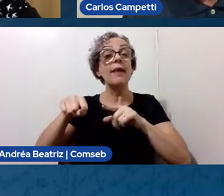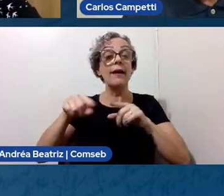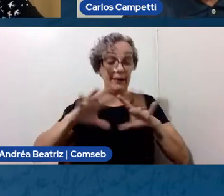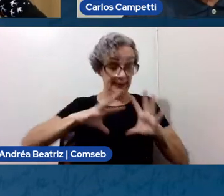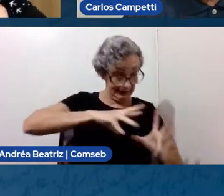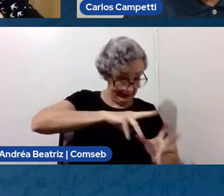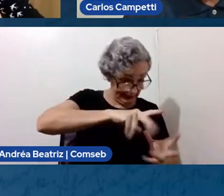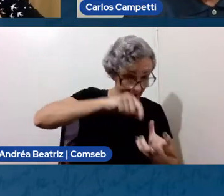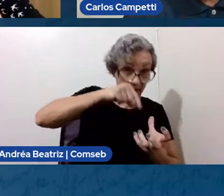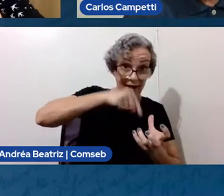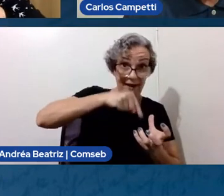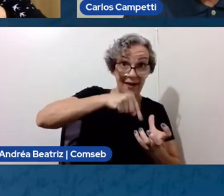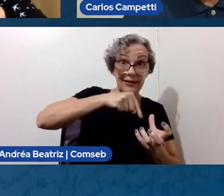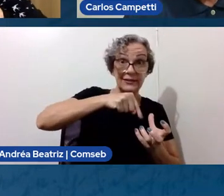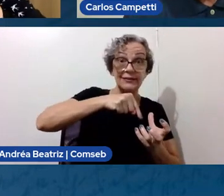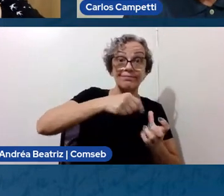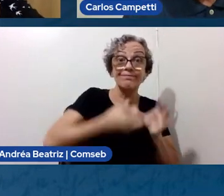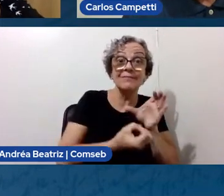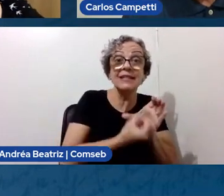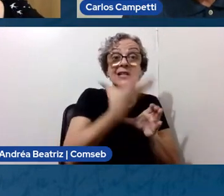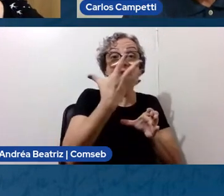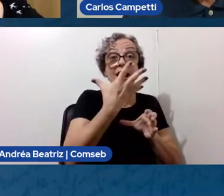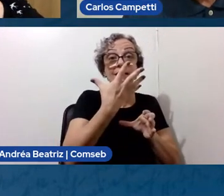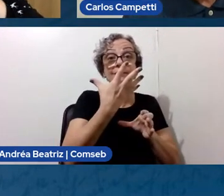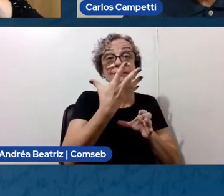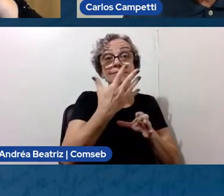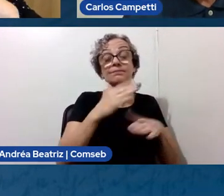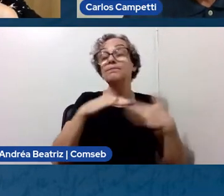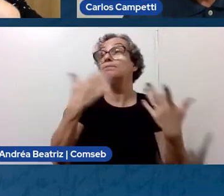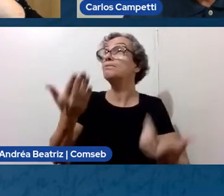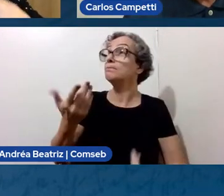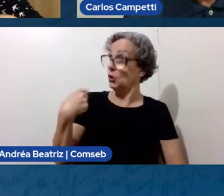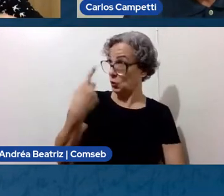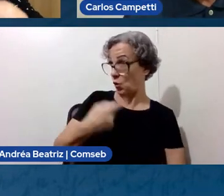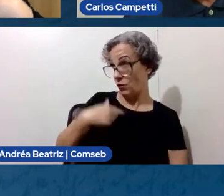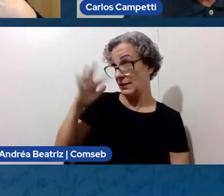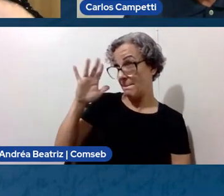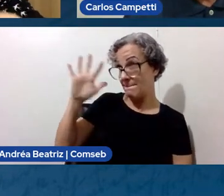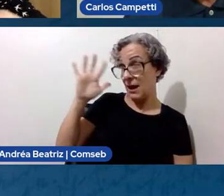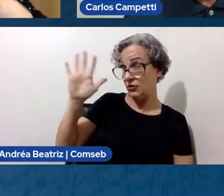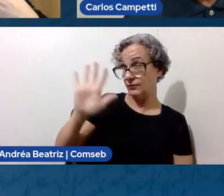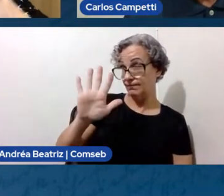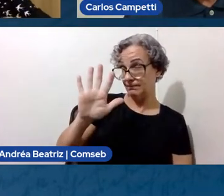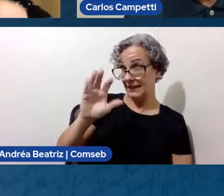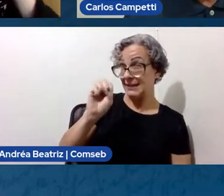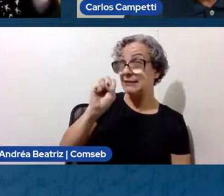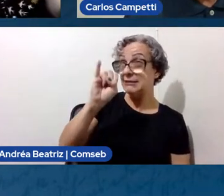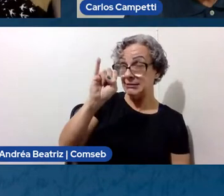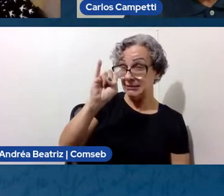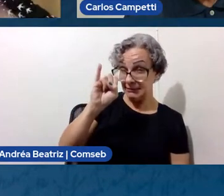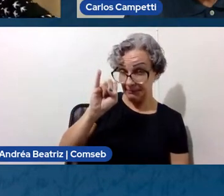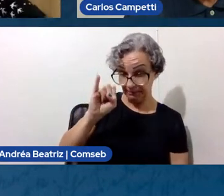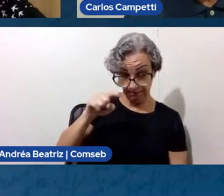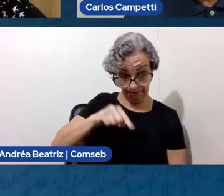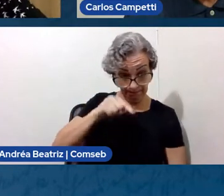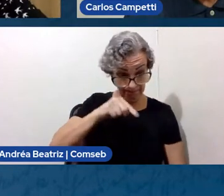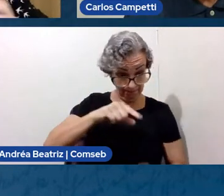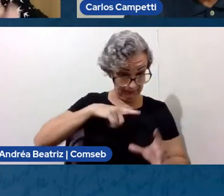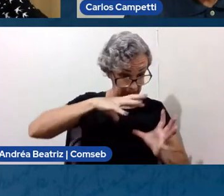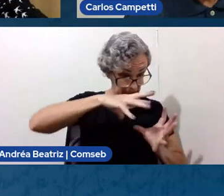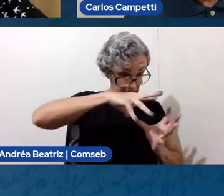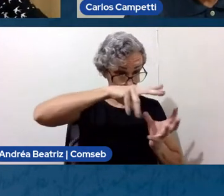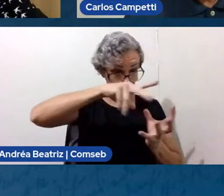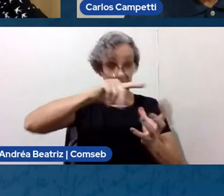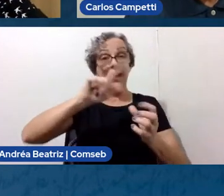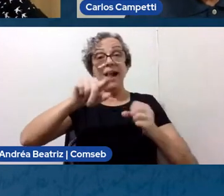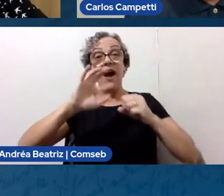Então, a gente pode imaginar, quer dizer, então, se tudo isso já estava presente, era um processo de combinação dentro do fluido